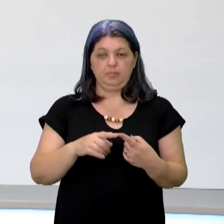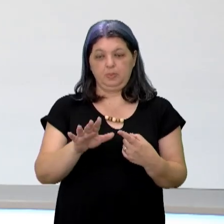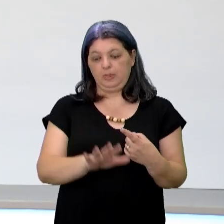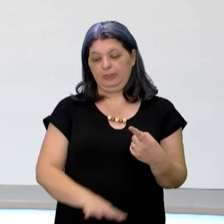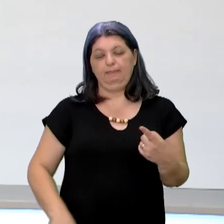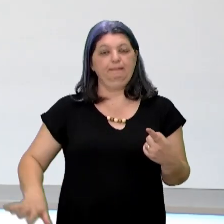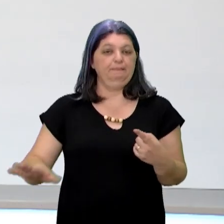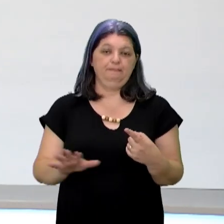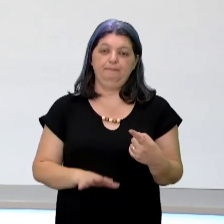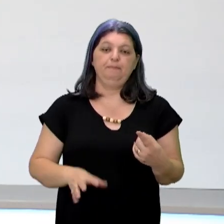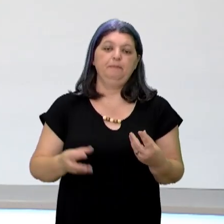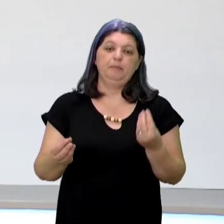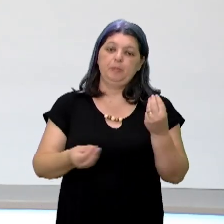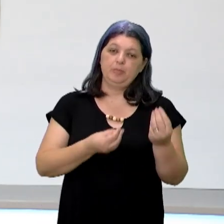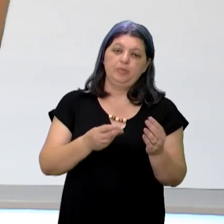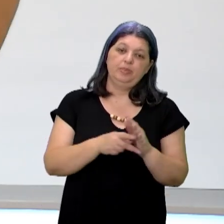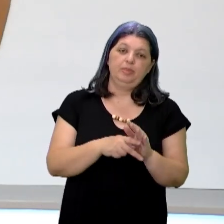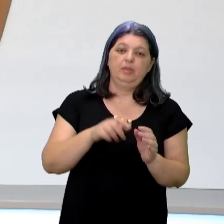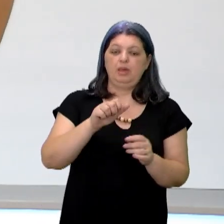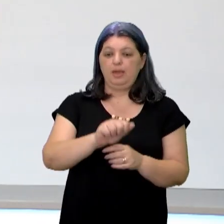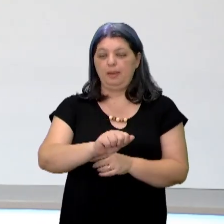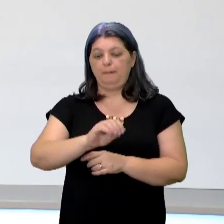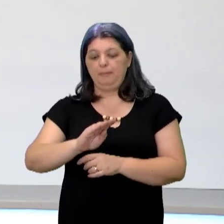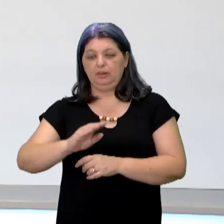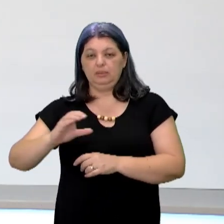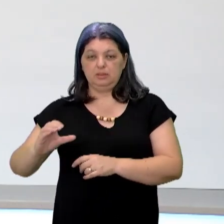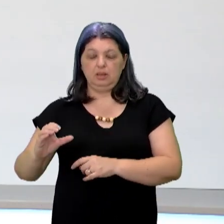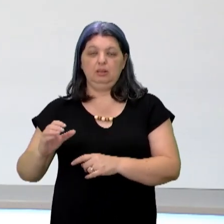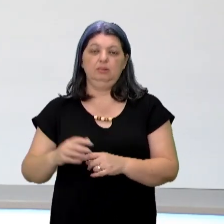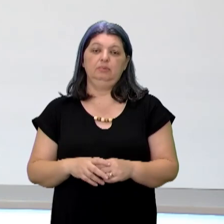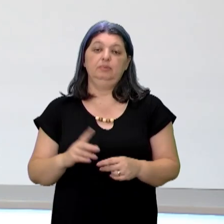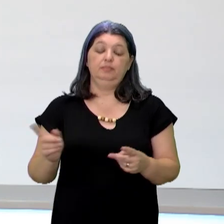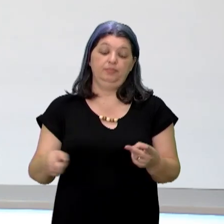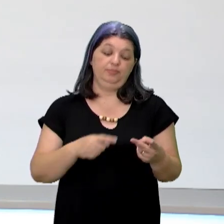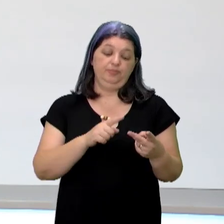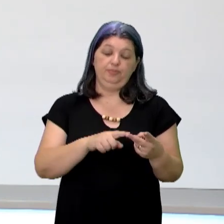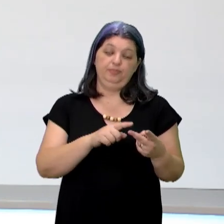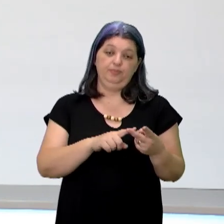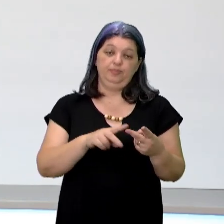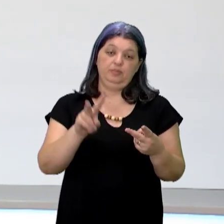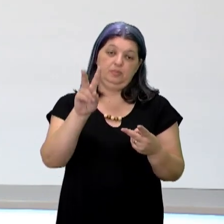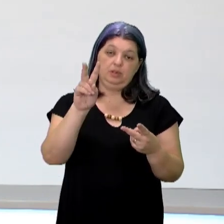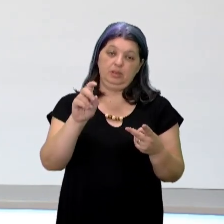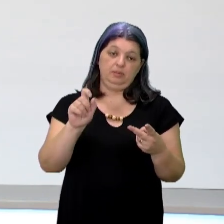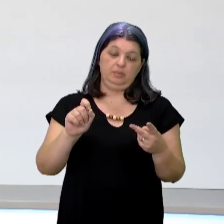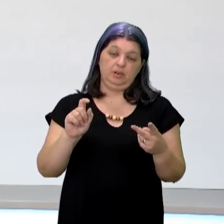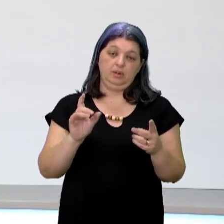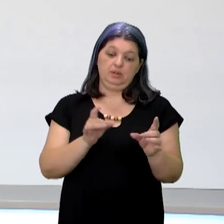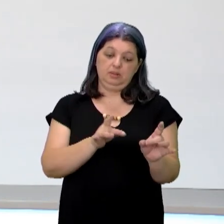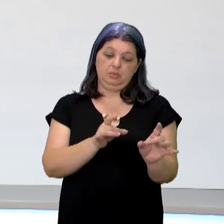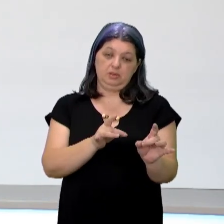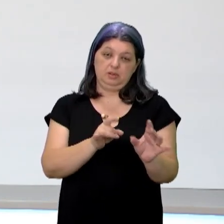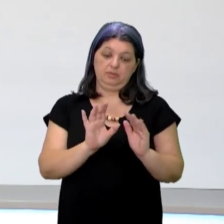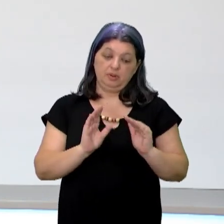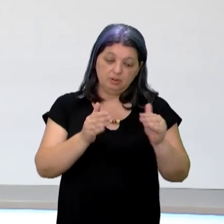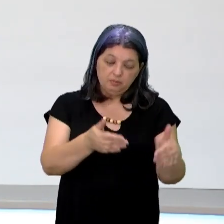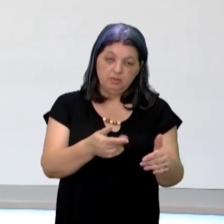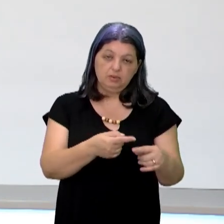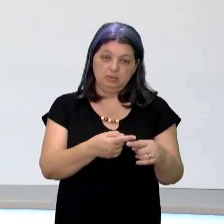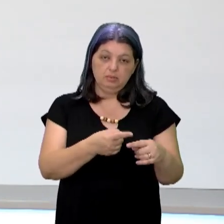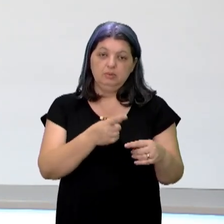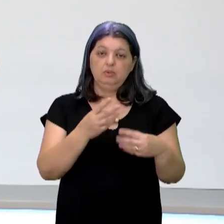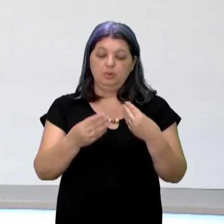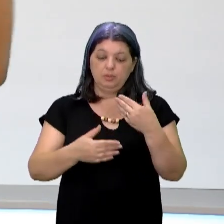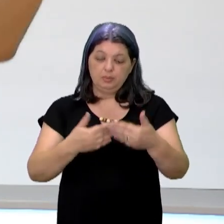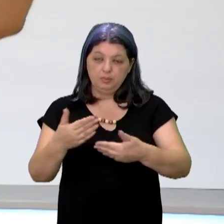poderia falar sobre como é feito o leite, leite A, leite tipo C, B. Já o tema é específico, eu não posso fugir. Eu estou falando de como é o processo